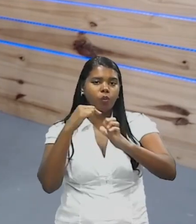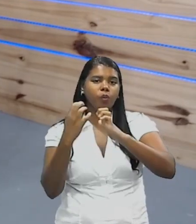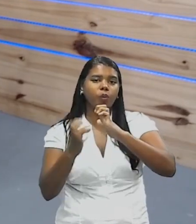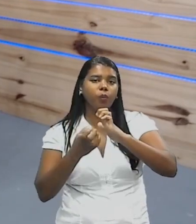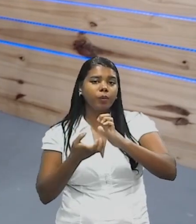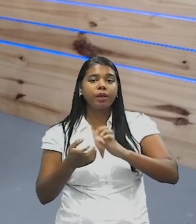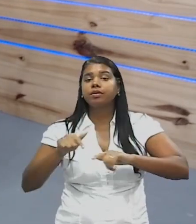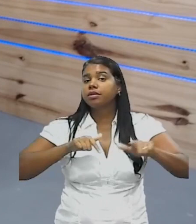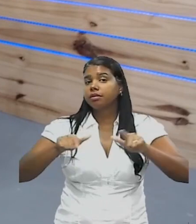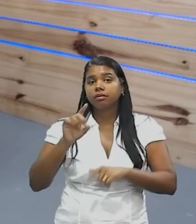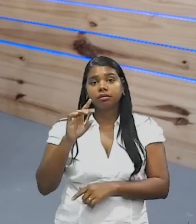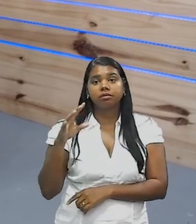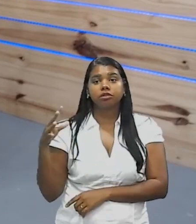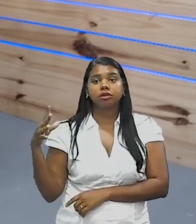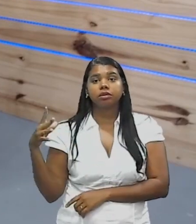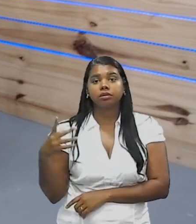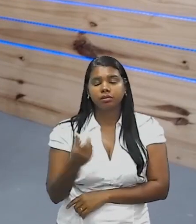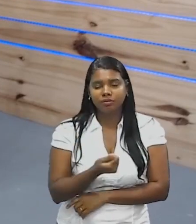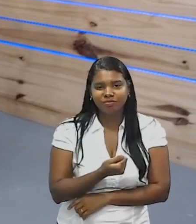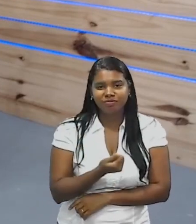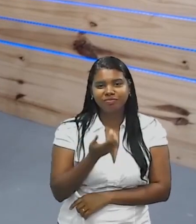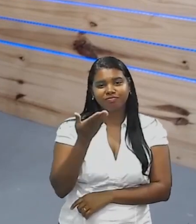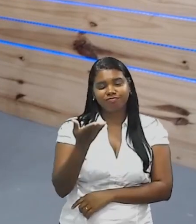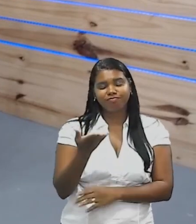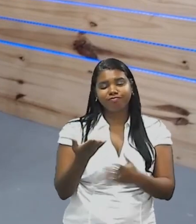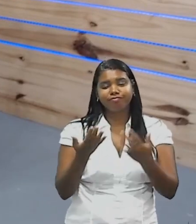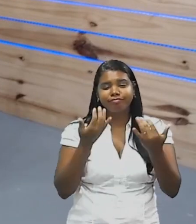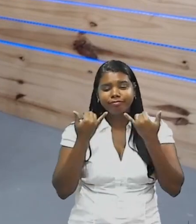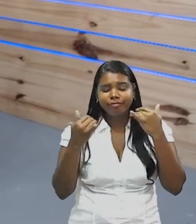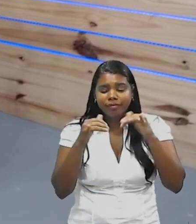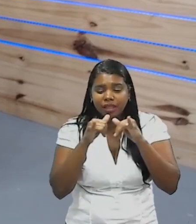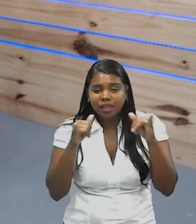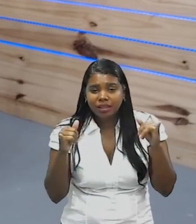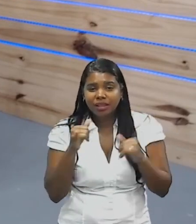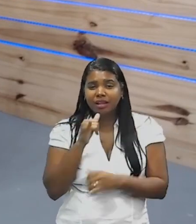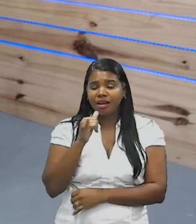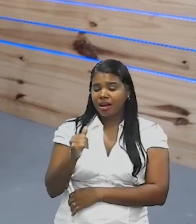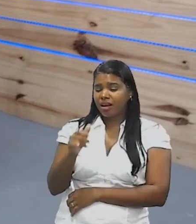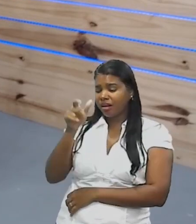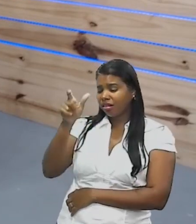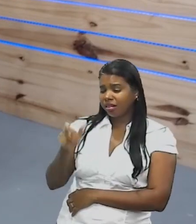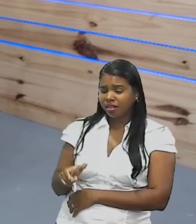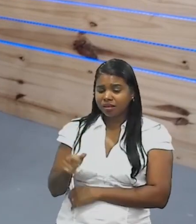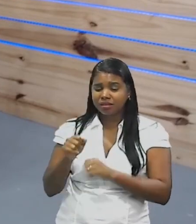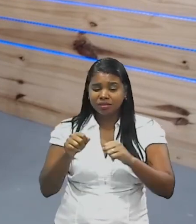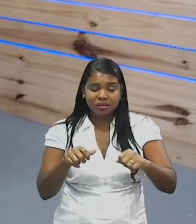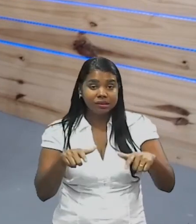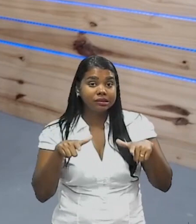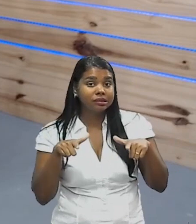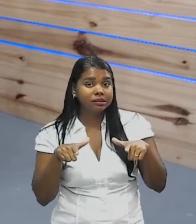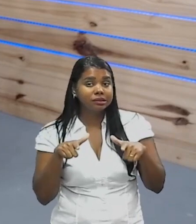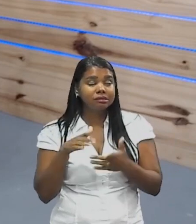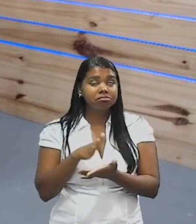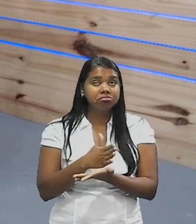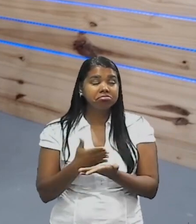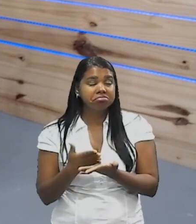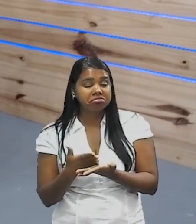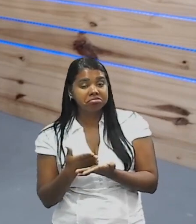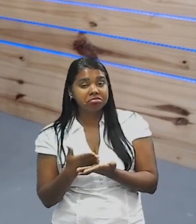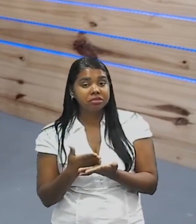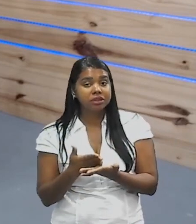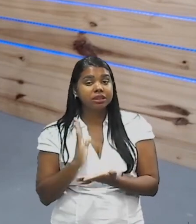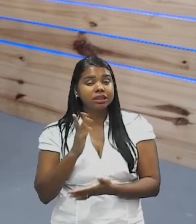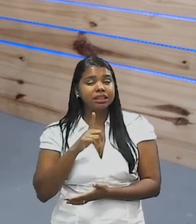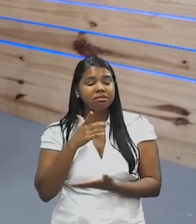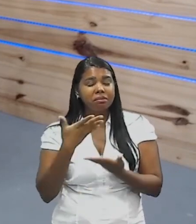está trabalhando com a veracidade, né? Sim. Então, você informar para o seu cliente que você tem algum tipo de certificação ou, de repente, teve